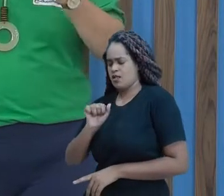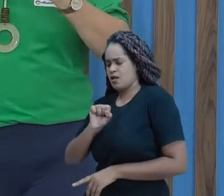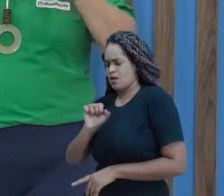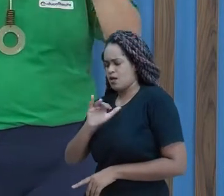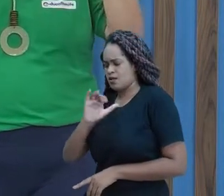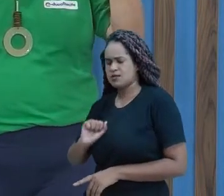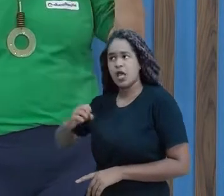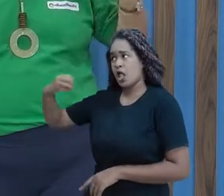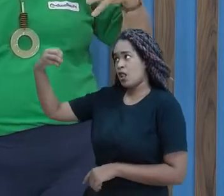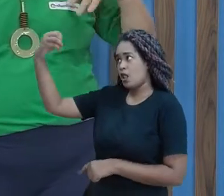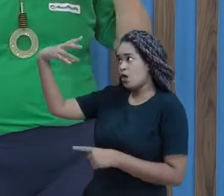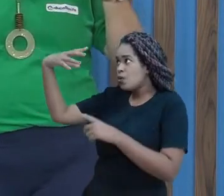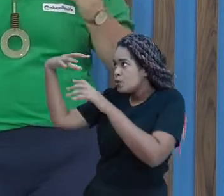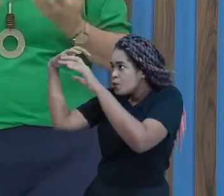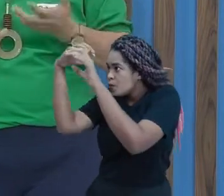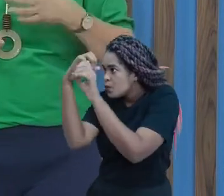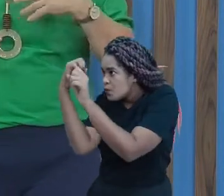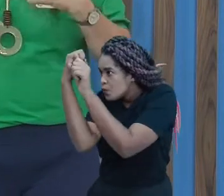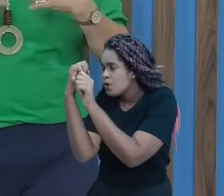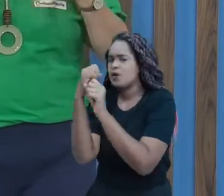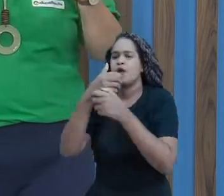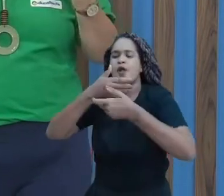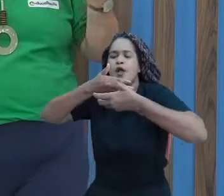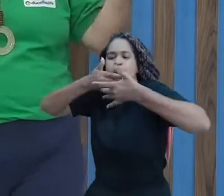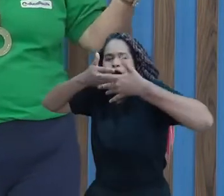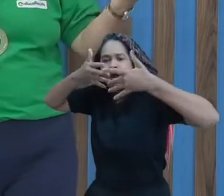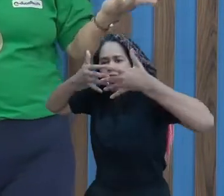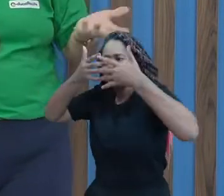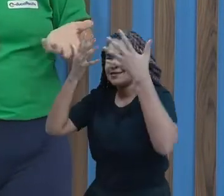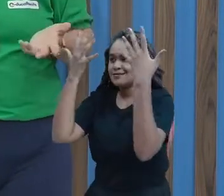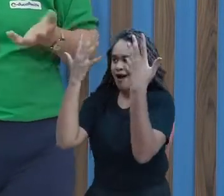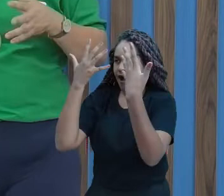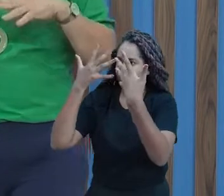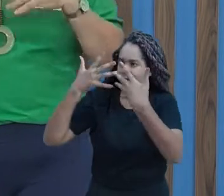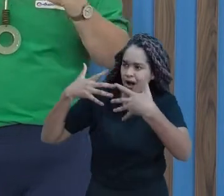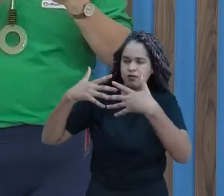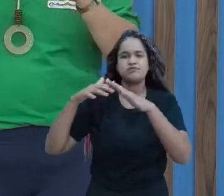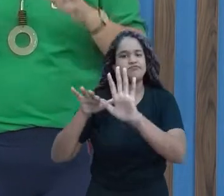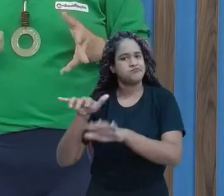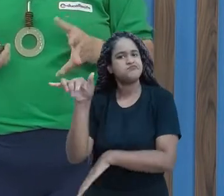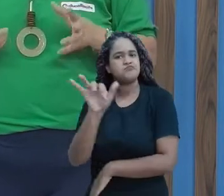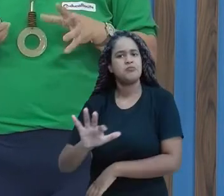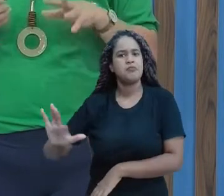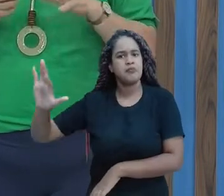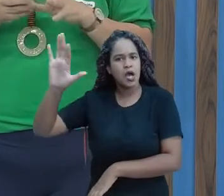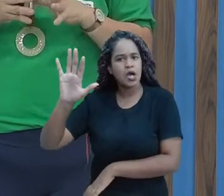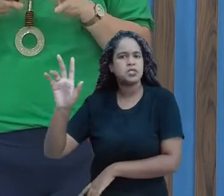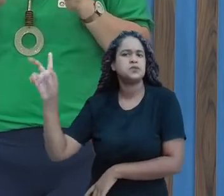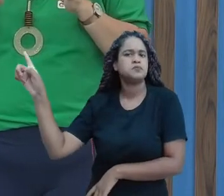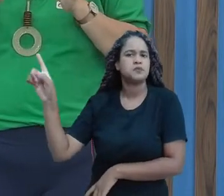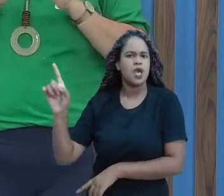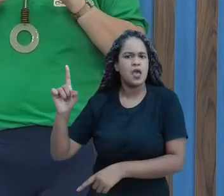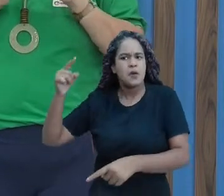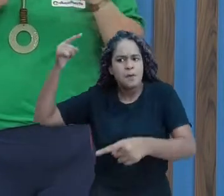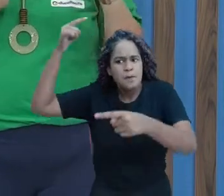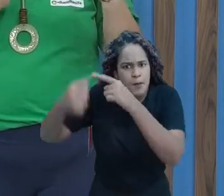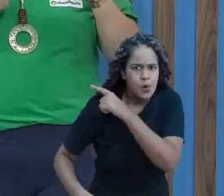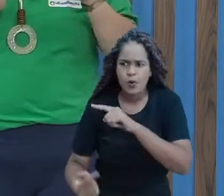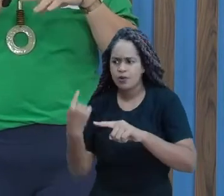A luz, a sombra, as cores, né? Um certo naturalismo na imagem. Então, não houve uma ruptura formal muito grande.